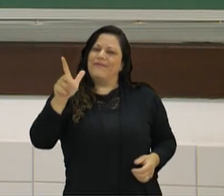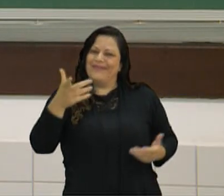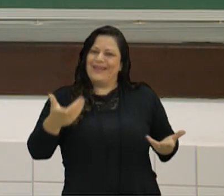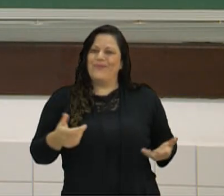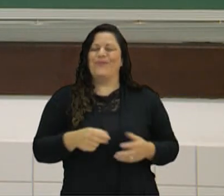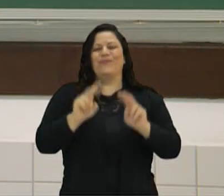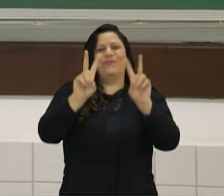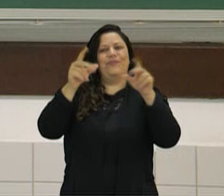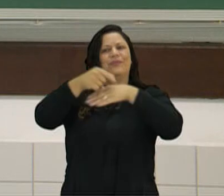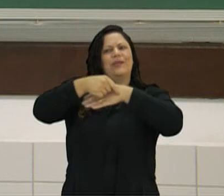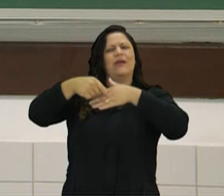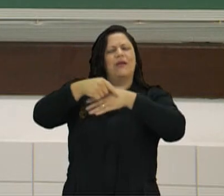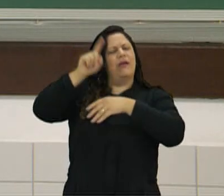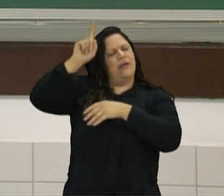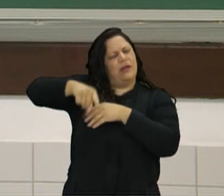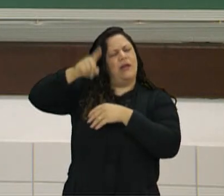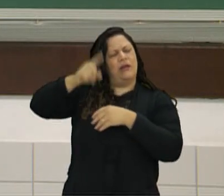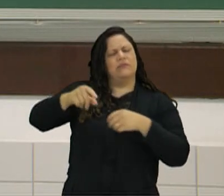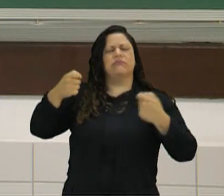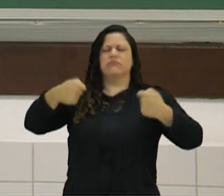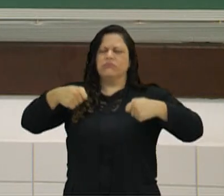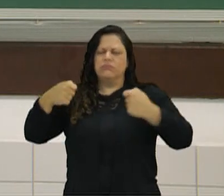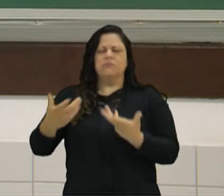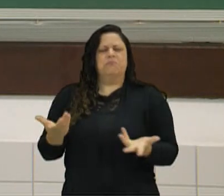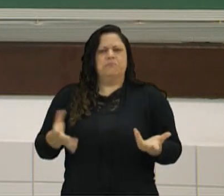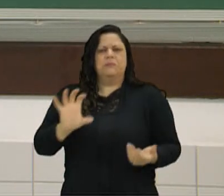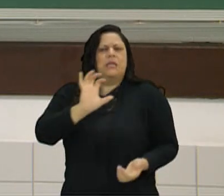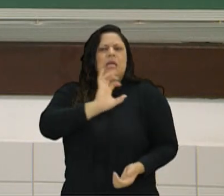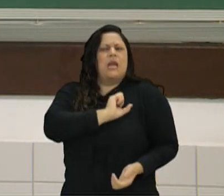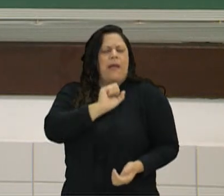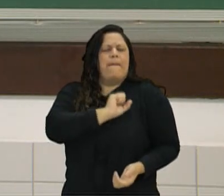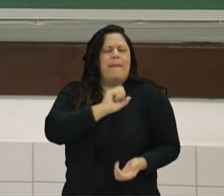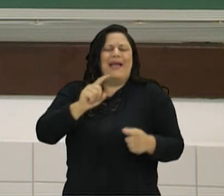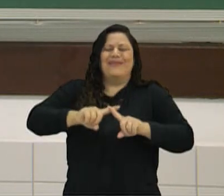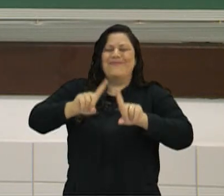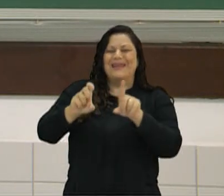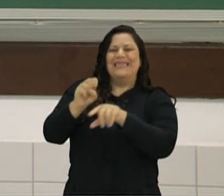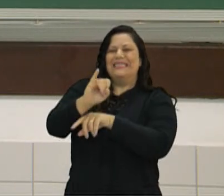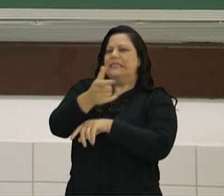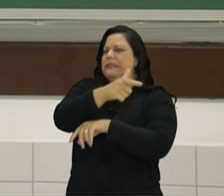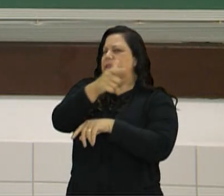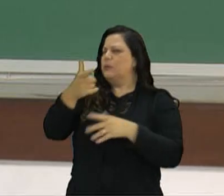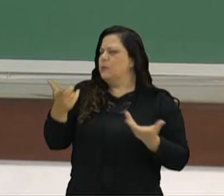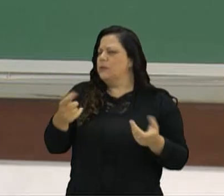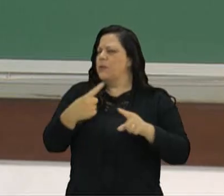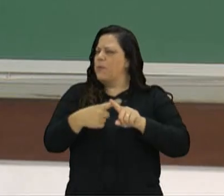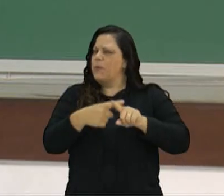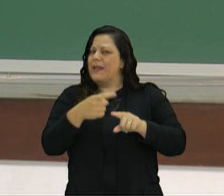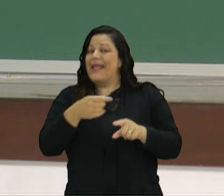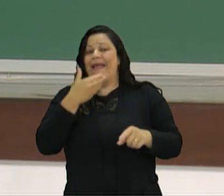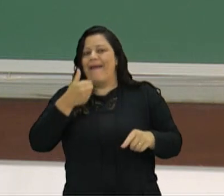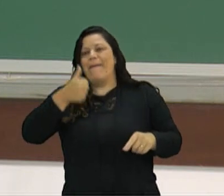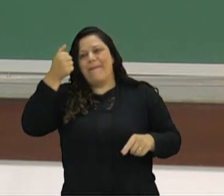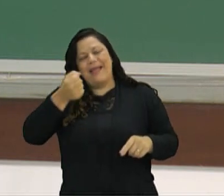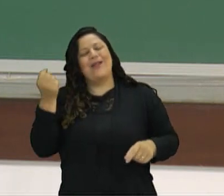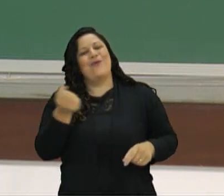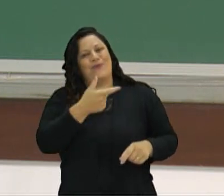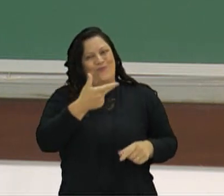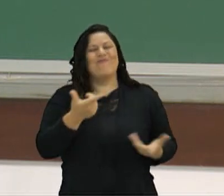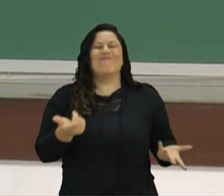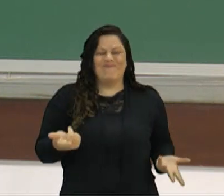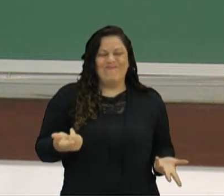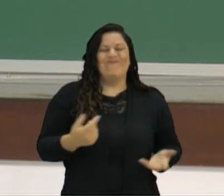ele seja amado, porém, se ele não conseguir ser amado, é melhor, é preferível que ele